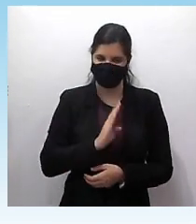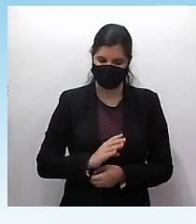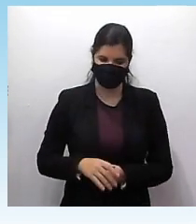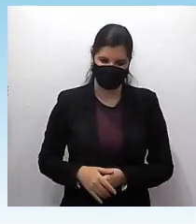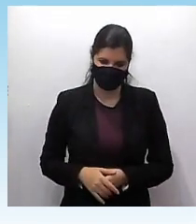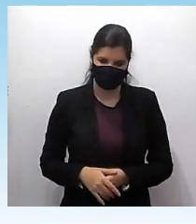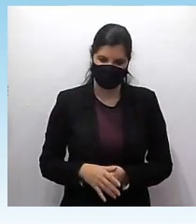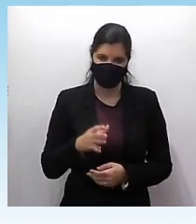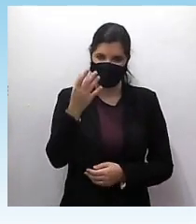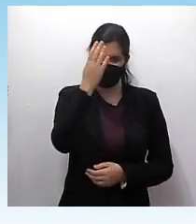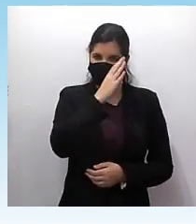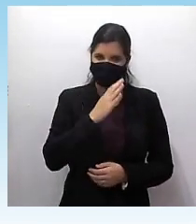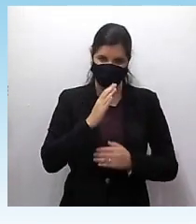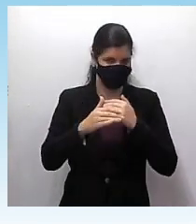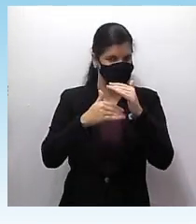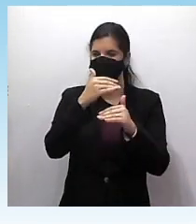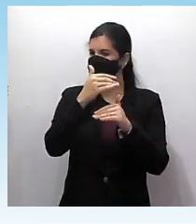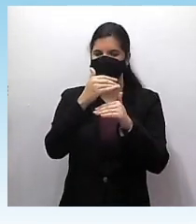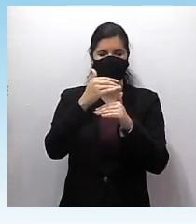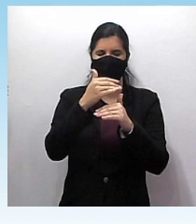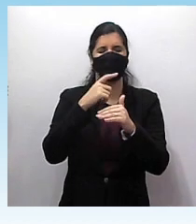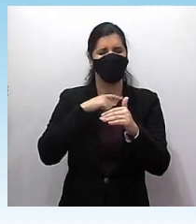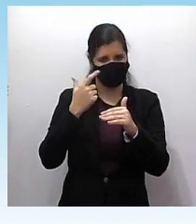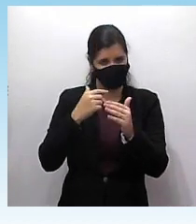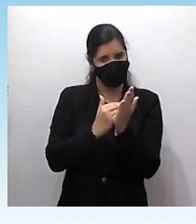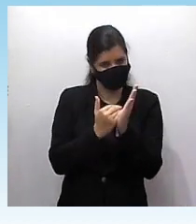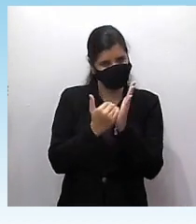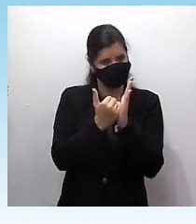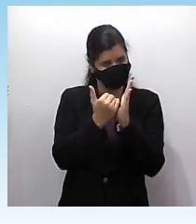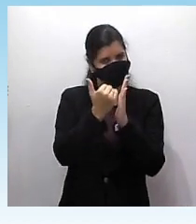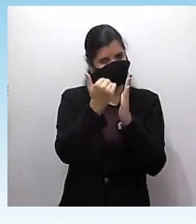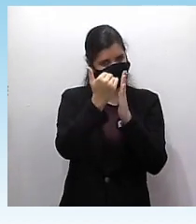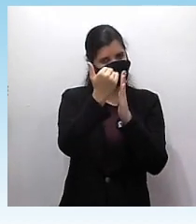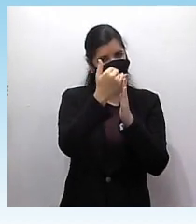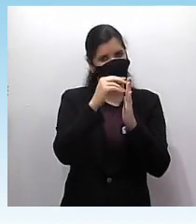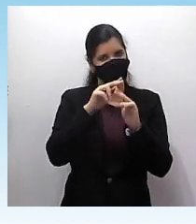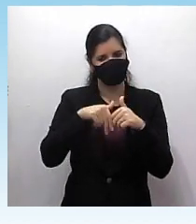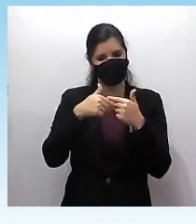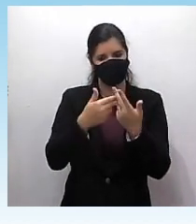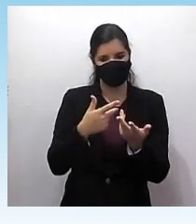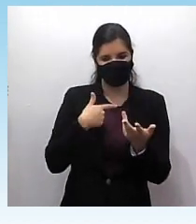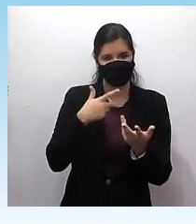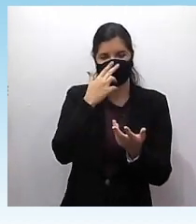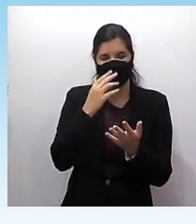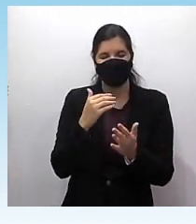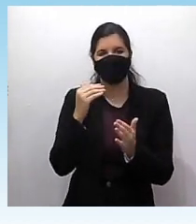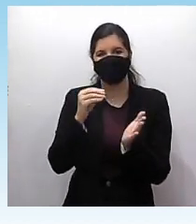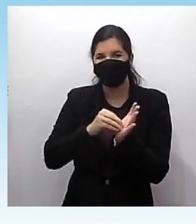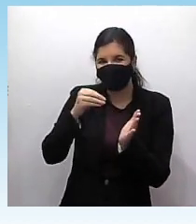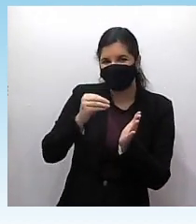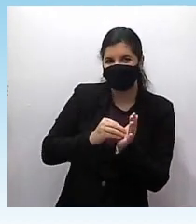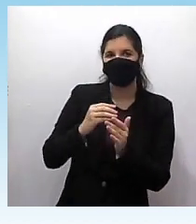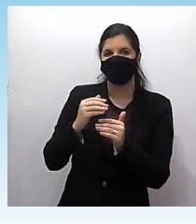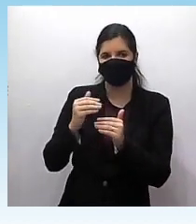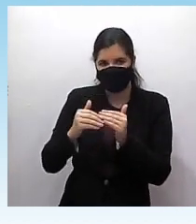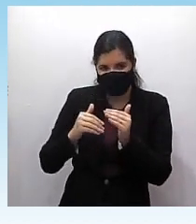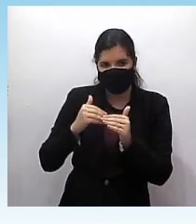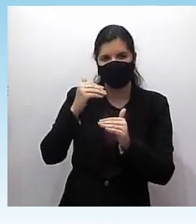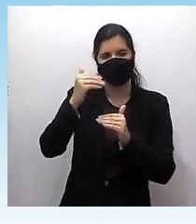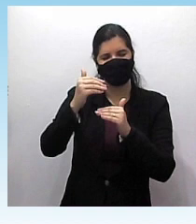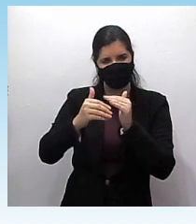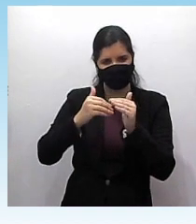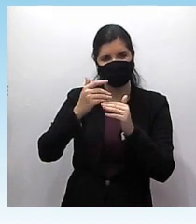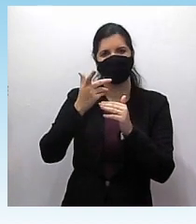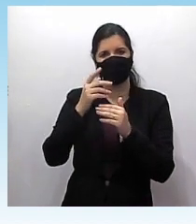Brasil não é um país desenvolvido, mas é um país que cresce. E por isso semi-periférico, e por isso é emergente. Ele cresce. Nosso país